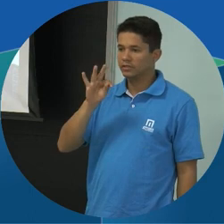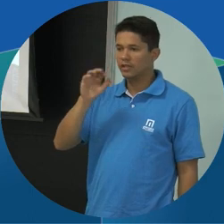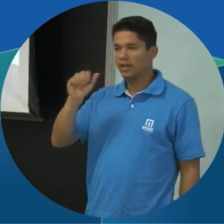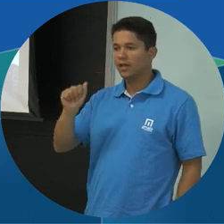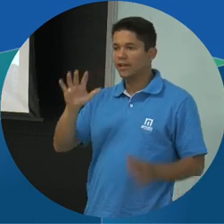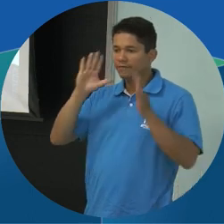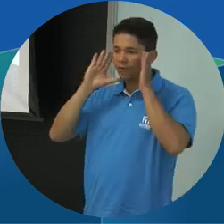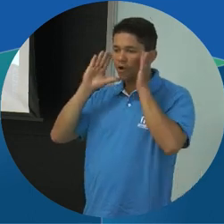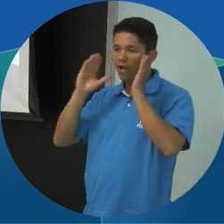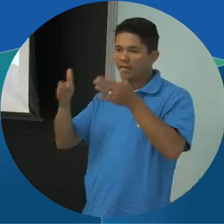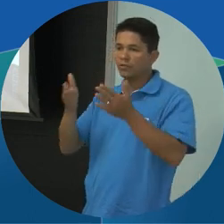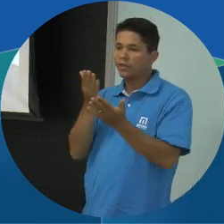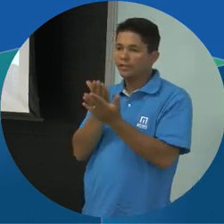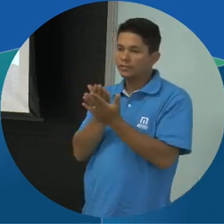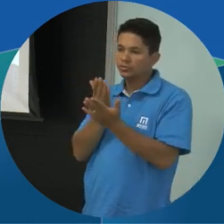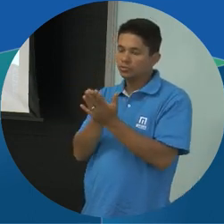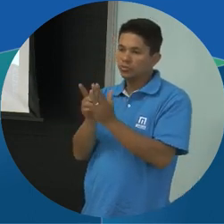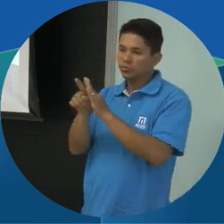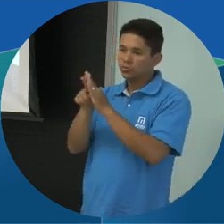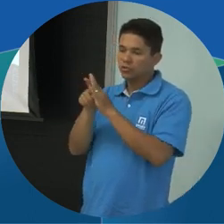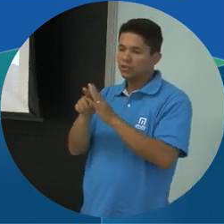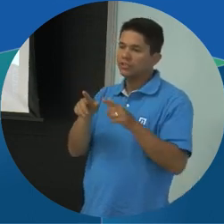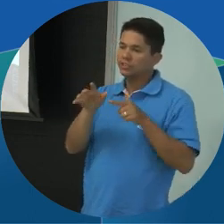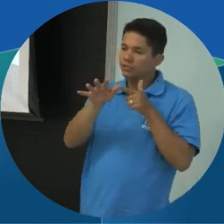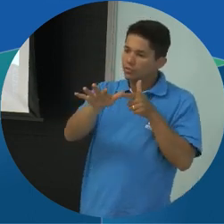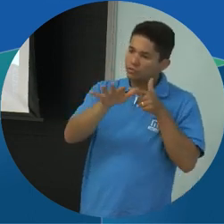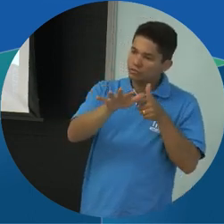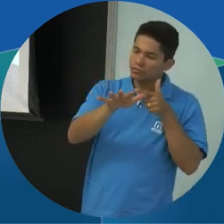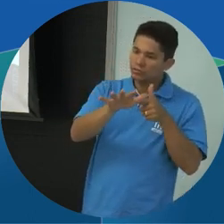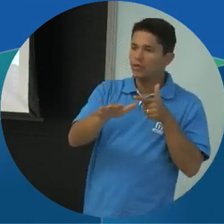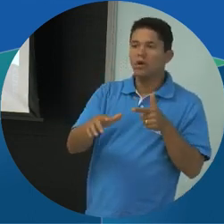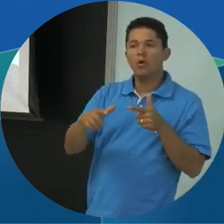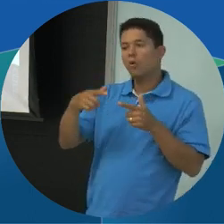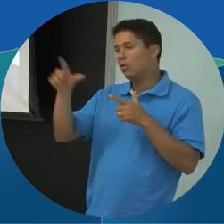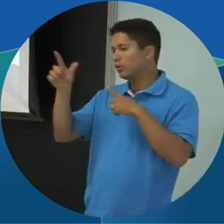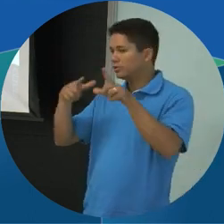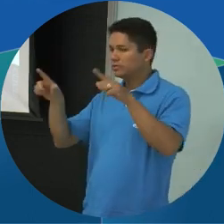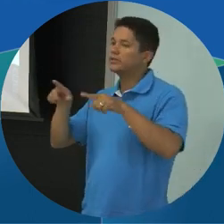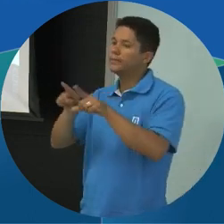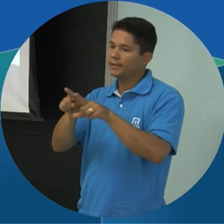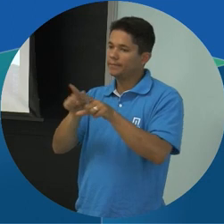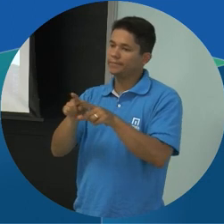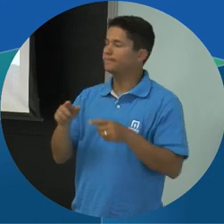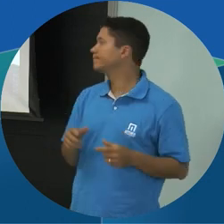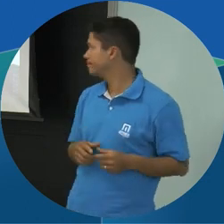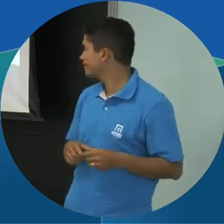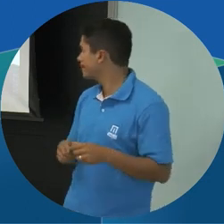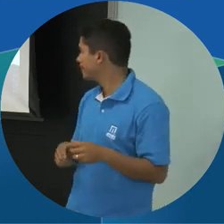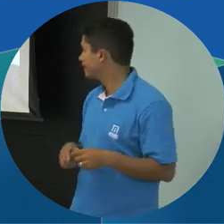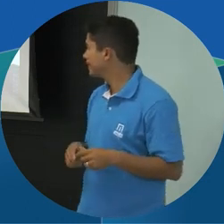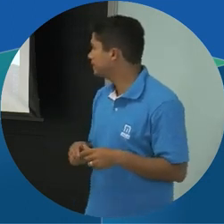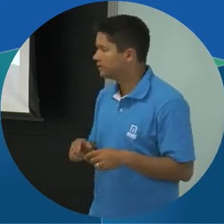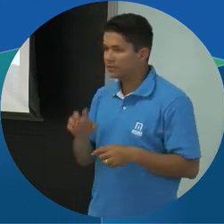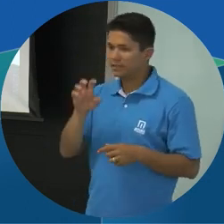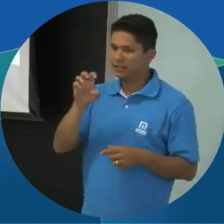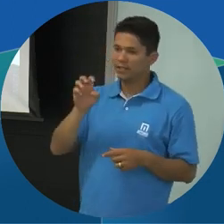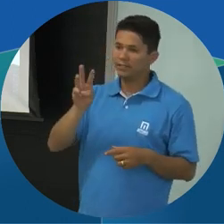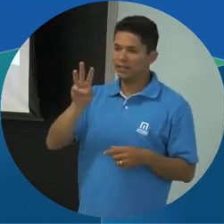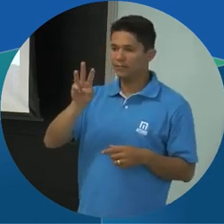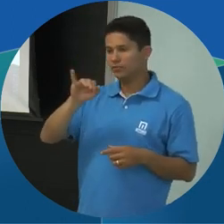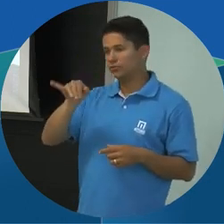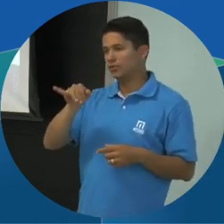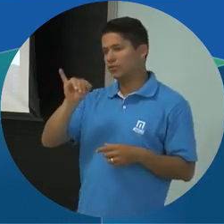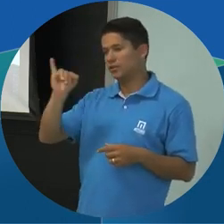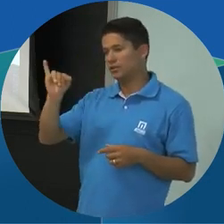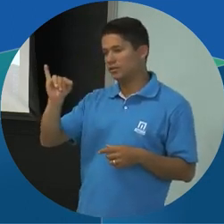como para todas as outras áreas de aplicação de hidrojateamento, tá? A EWJI, que é a European